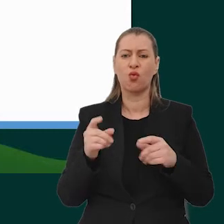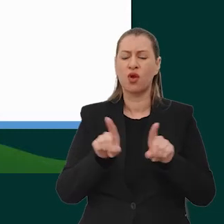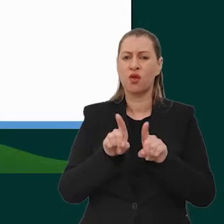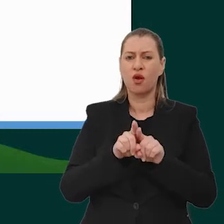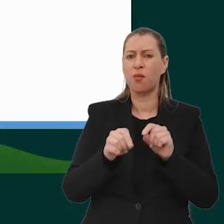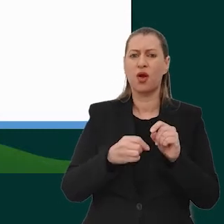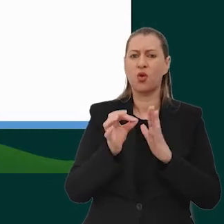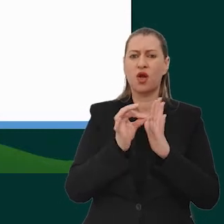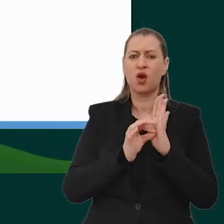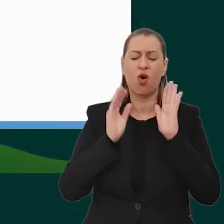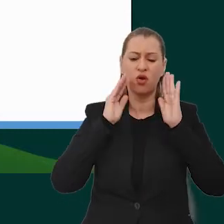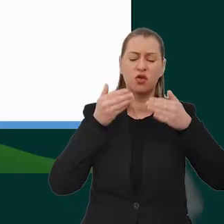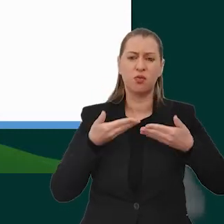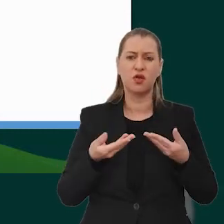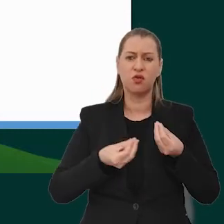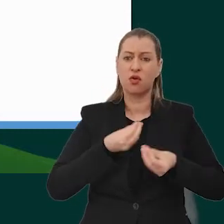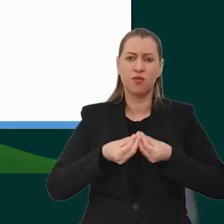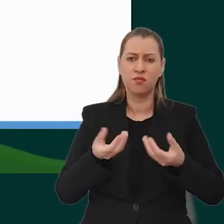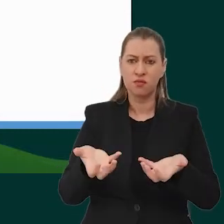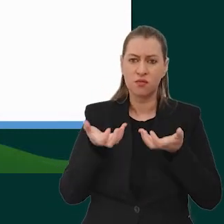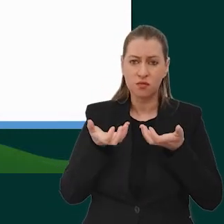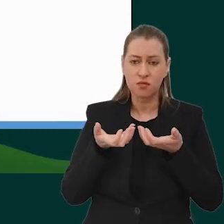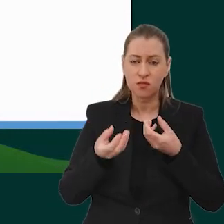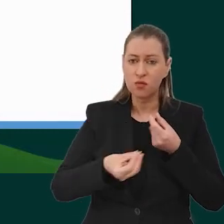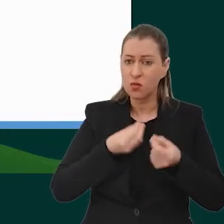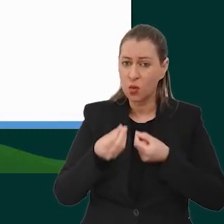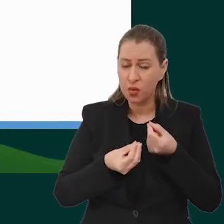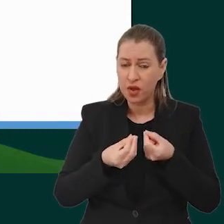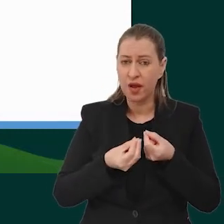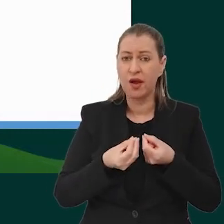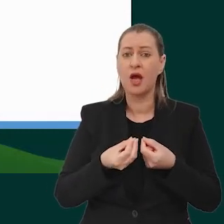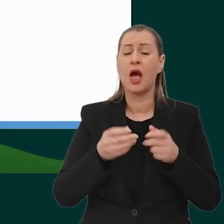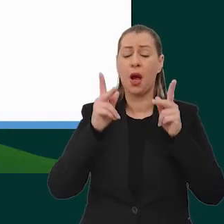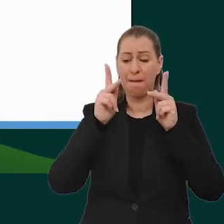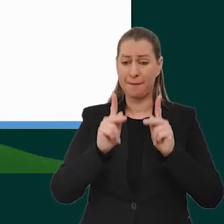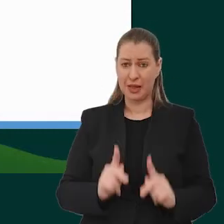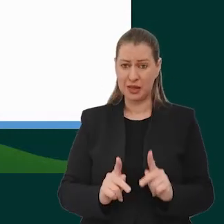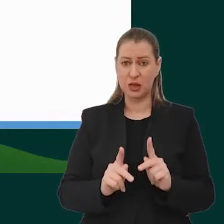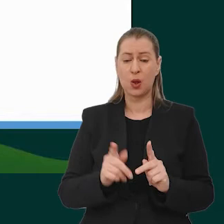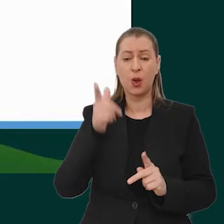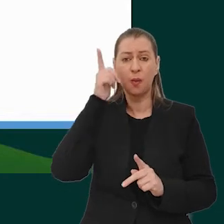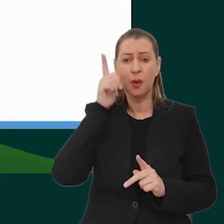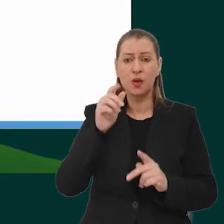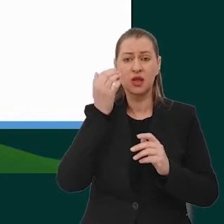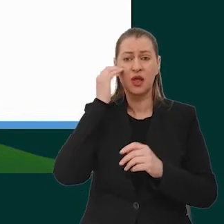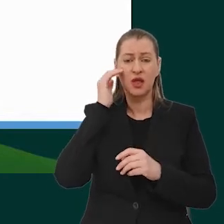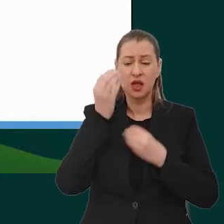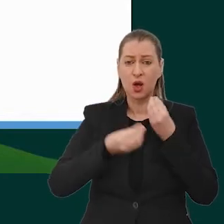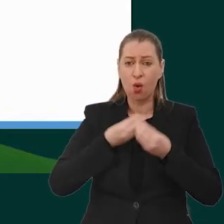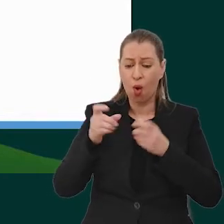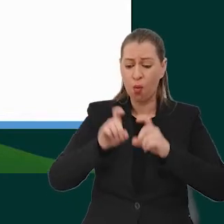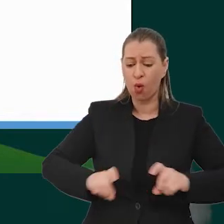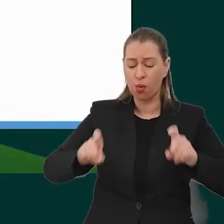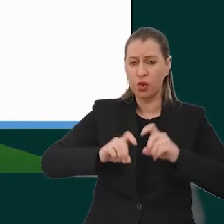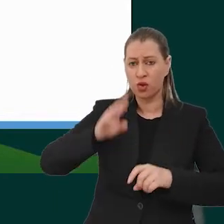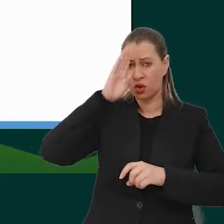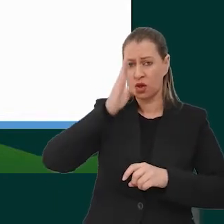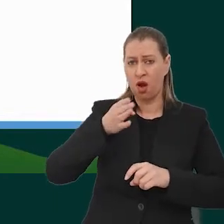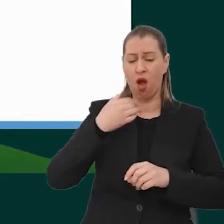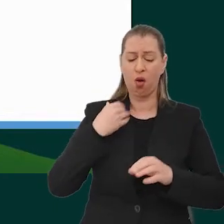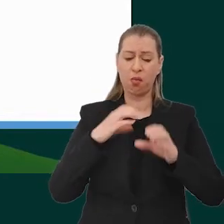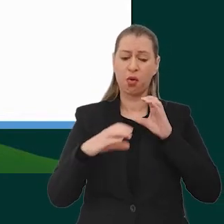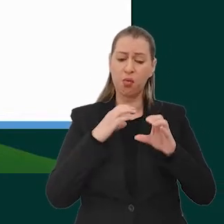né? Mas o que a gente quer? O caminho ideal seria que a pessoa conseguisse entender de fato o computador diretamente. Me comunico